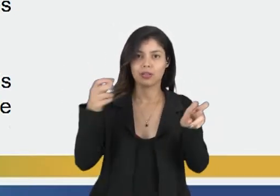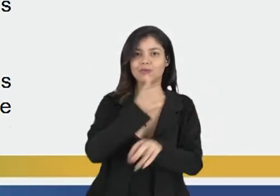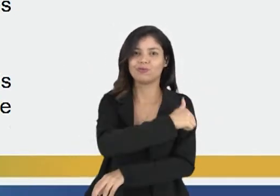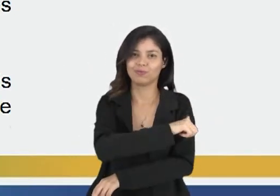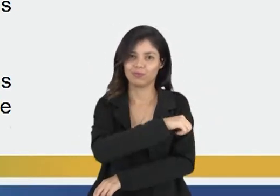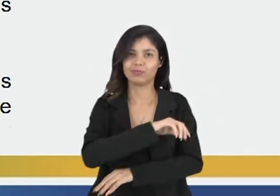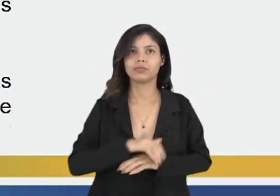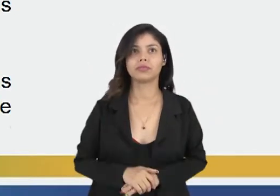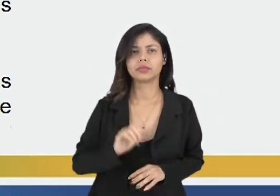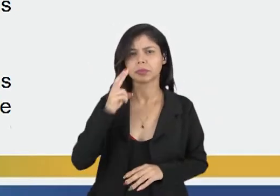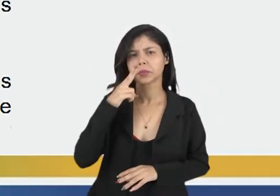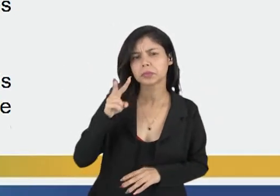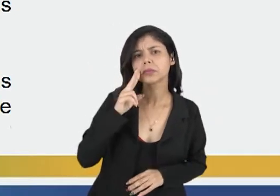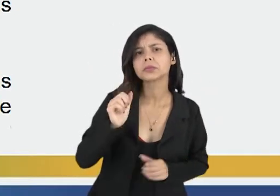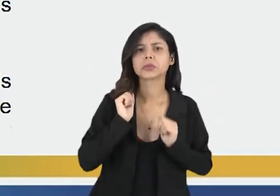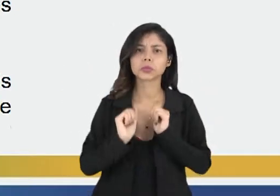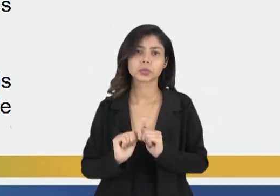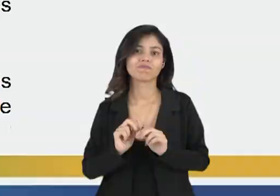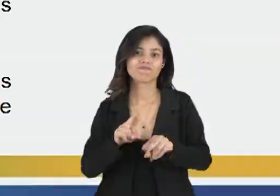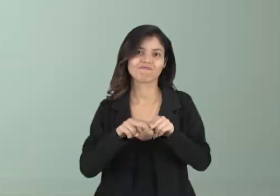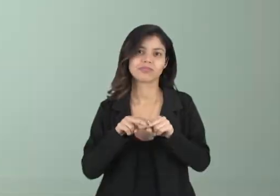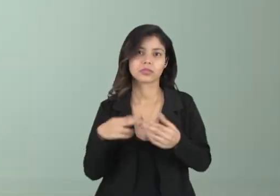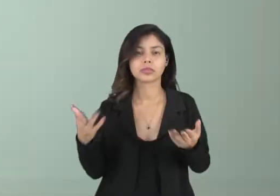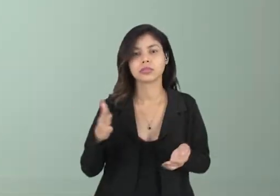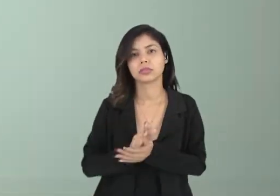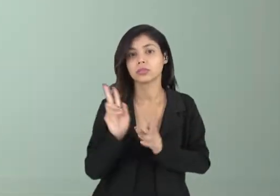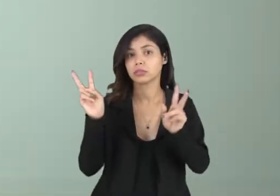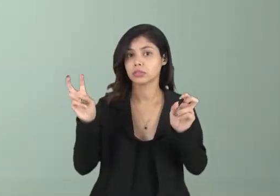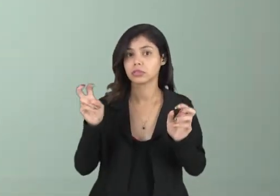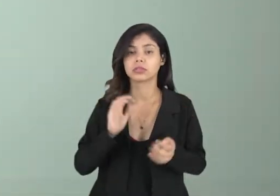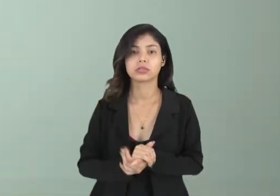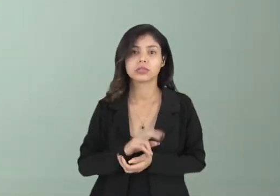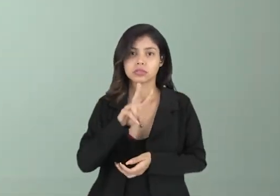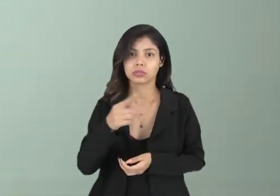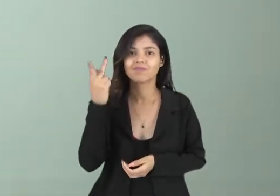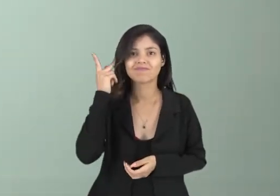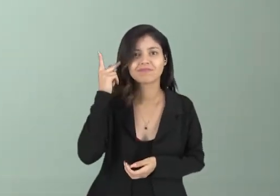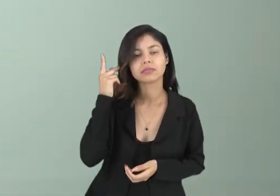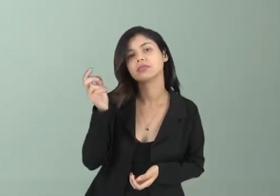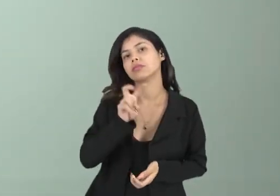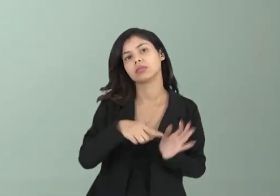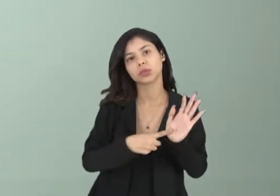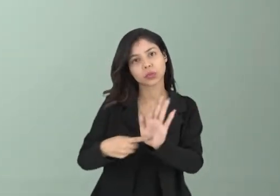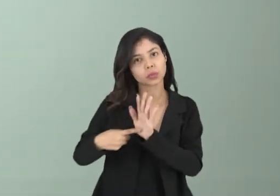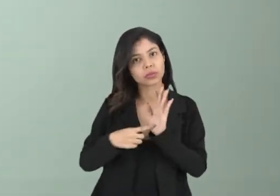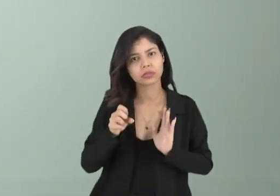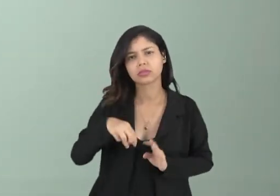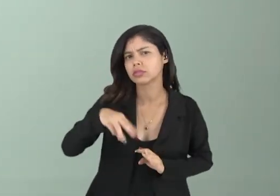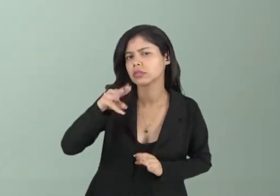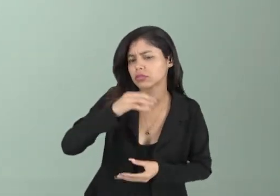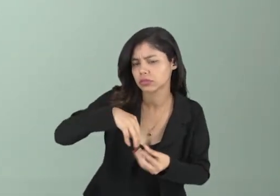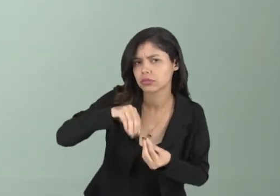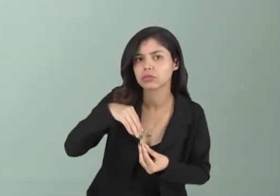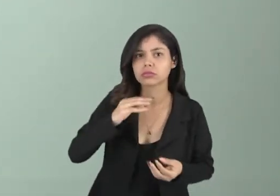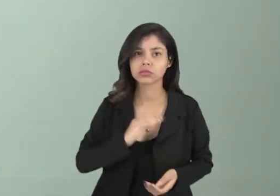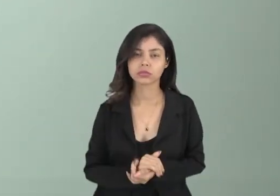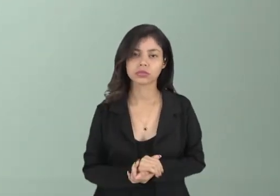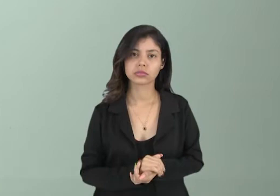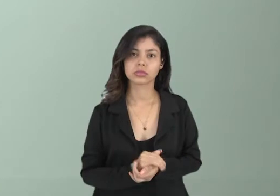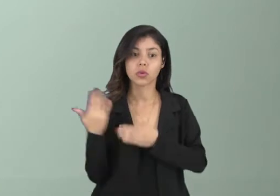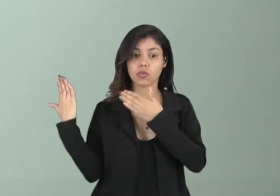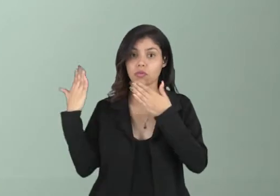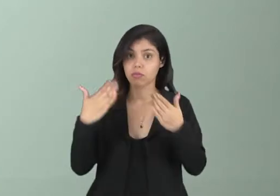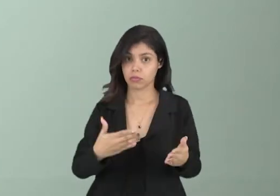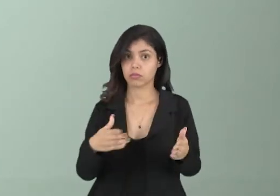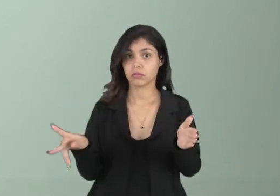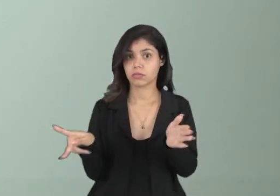Rio. Veja, gente, que por esse título da Folha de São Paulo, não mostra no título quem são os envolvidos. O foco